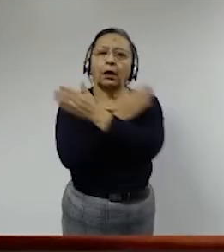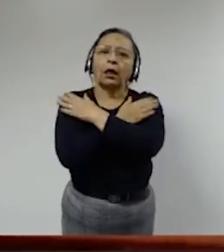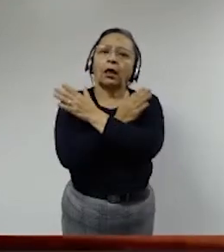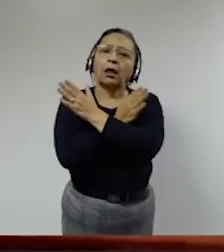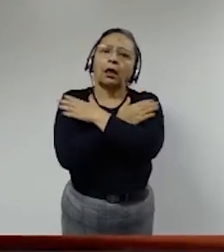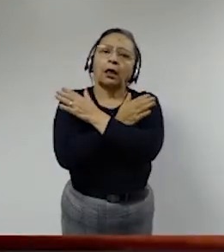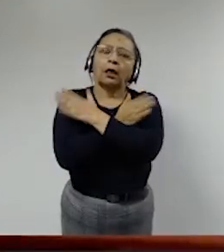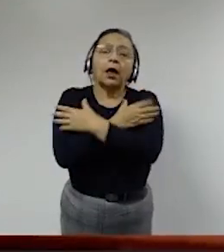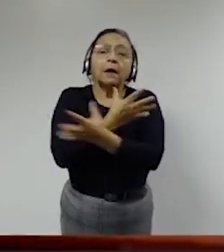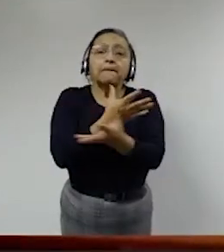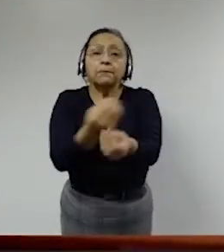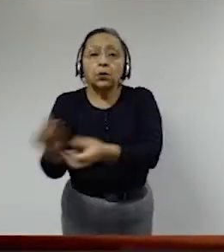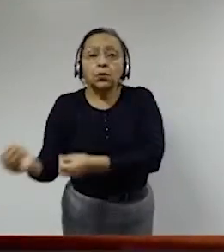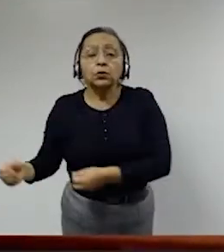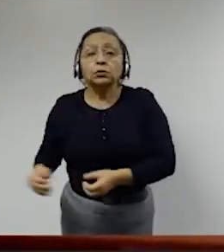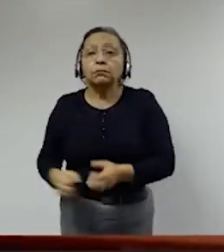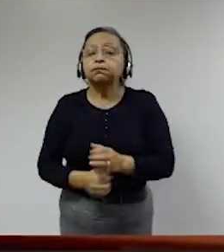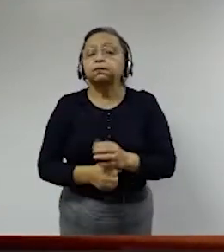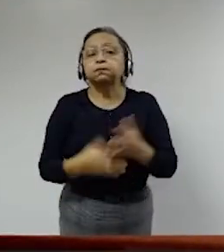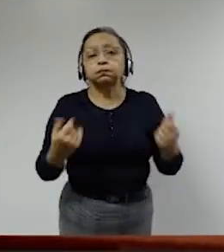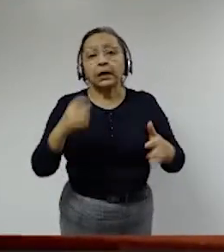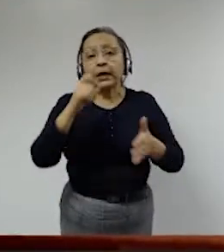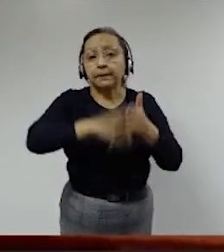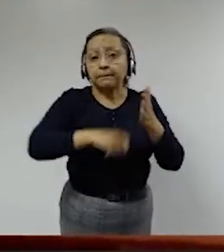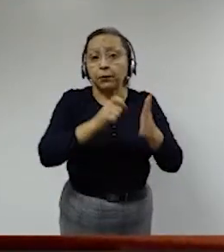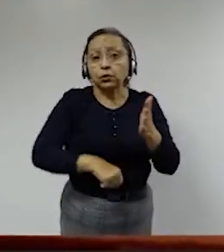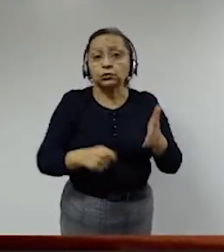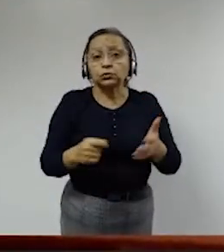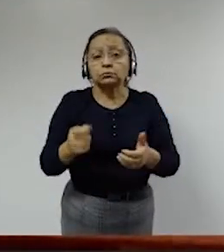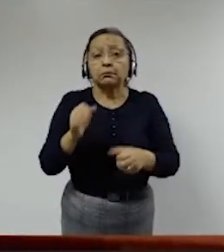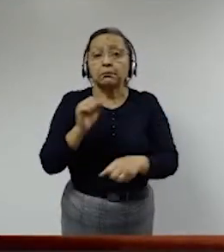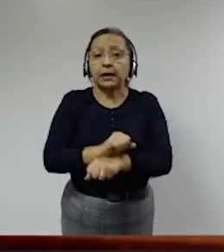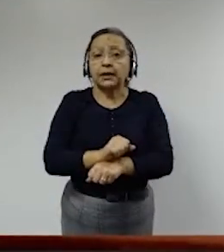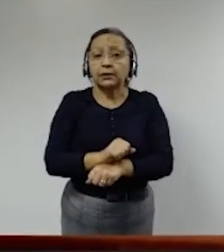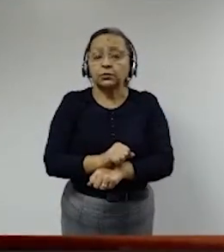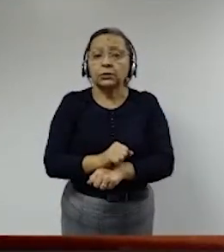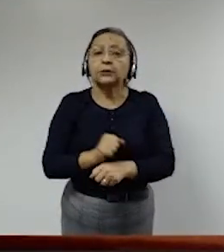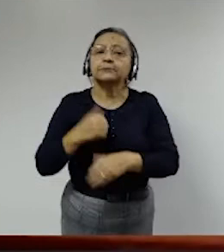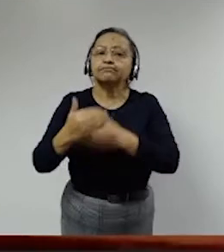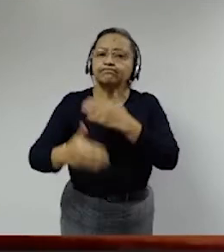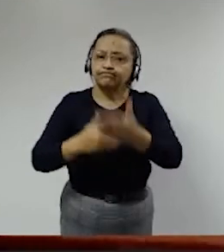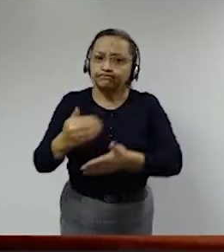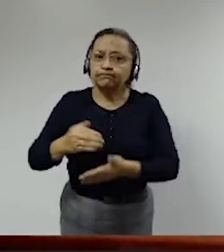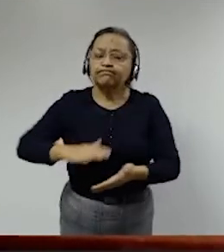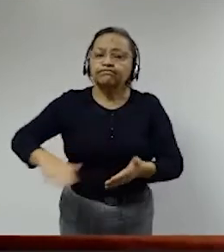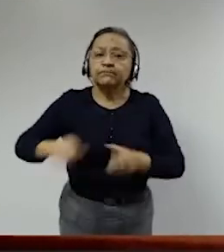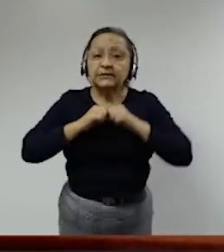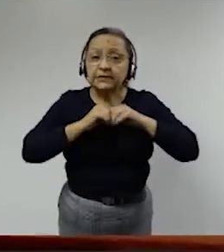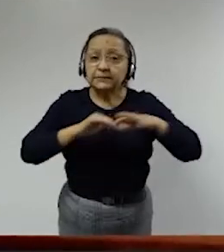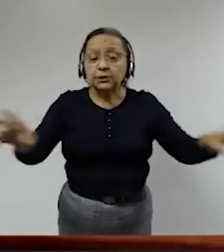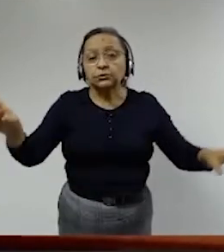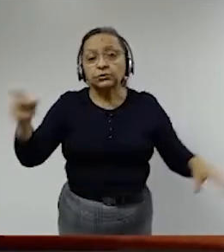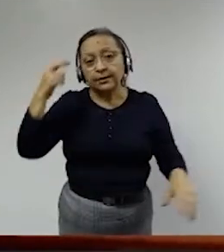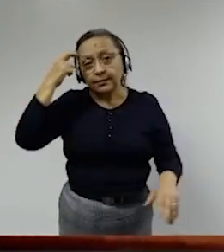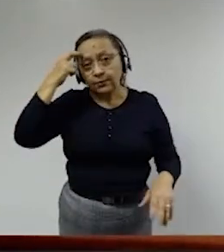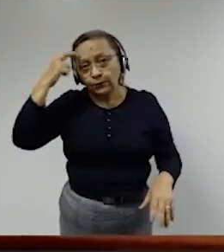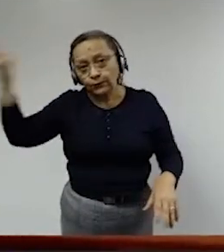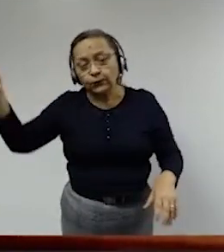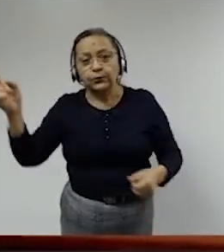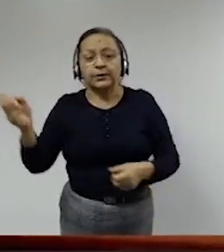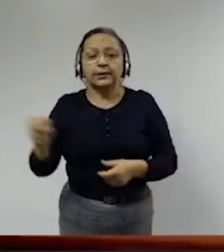impostos recolhidos, enfim, nesse processo de disseminação de cultura e informação que, aparentemente,